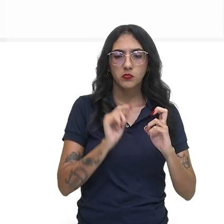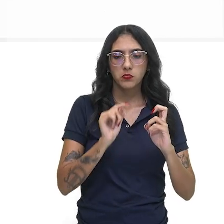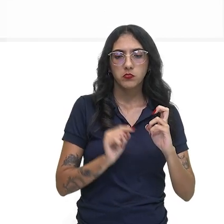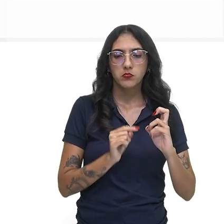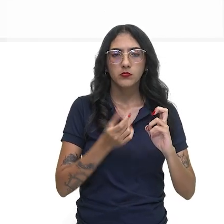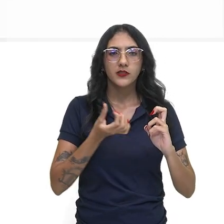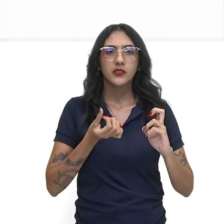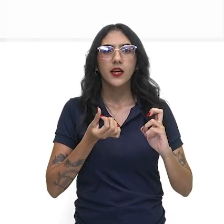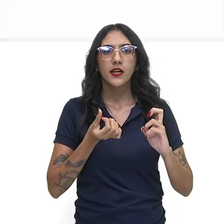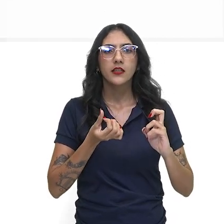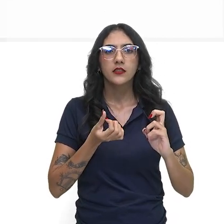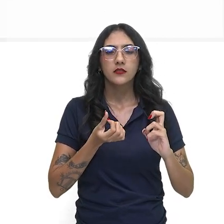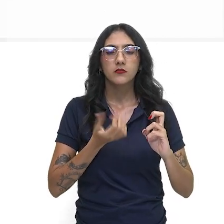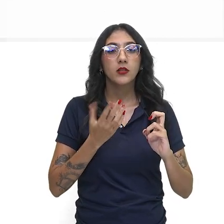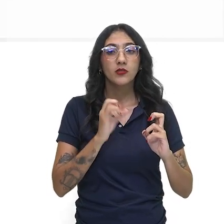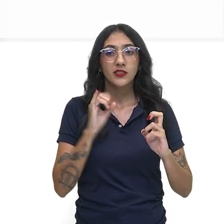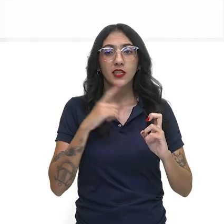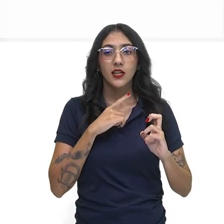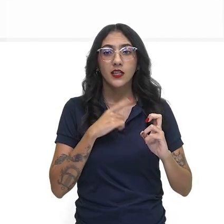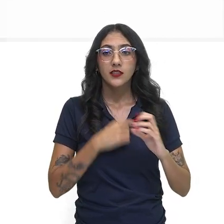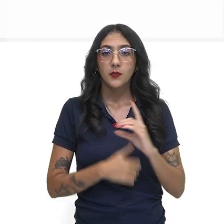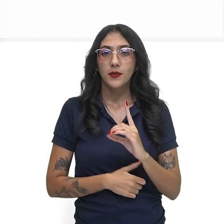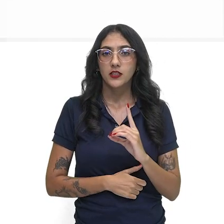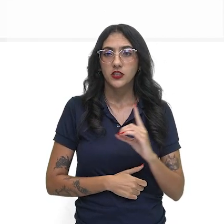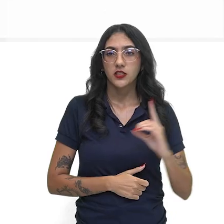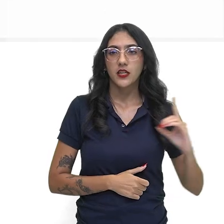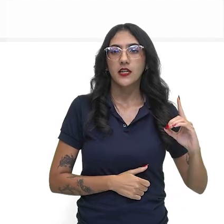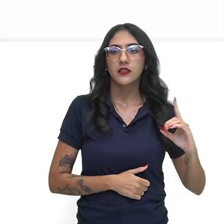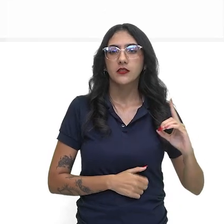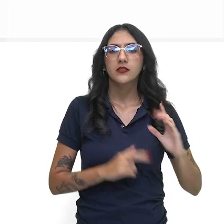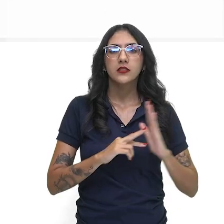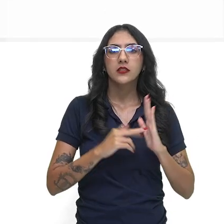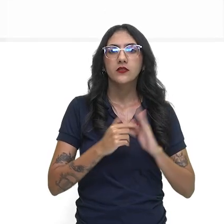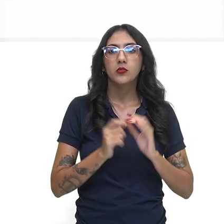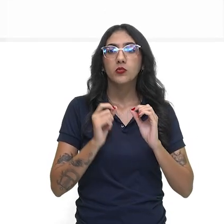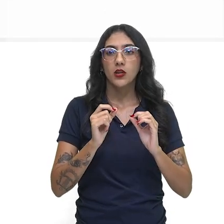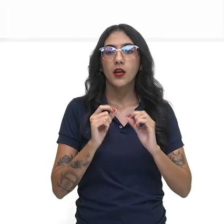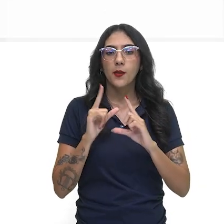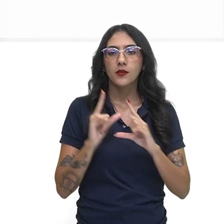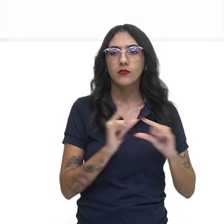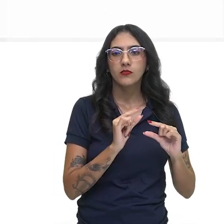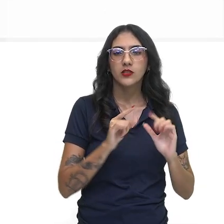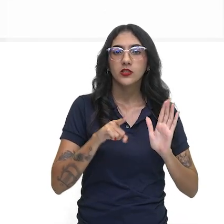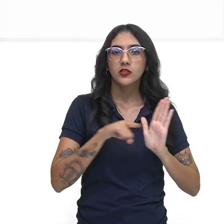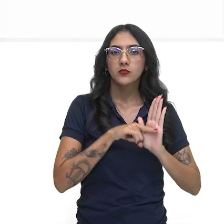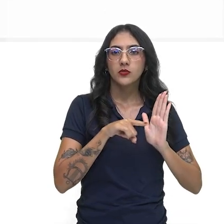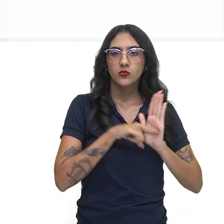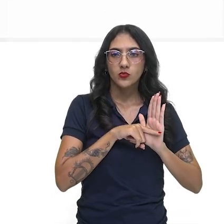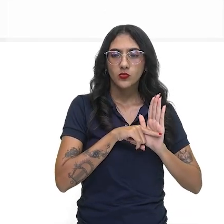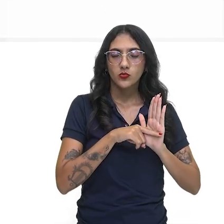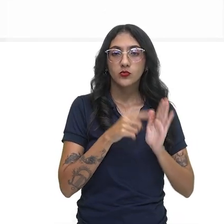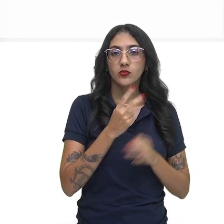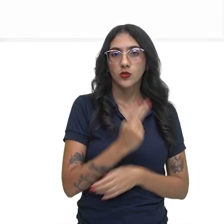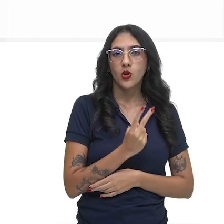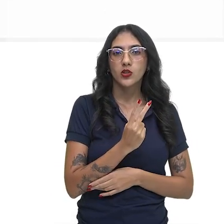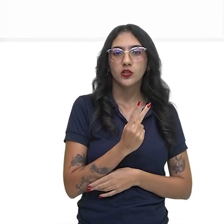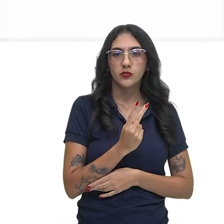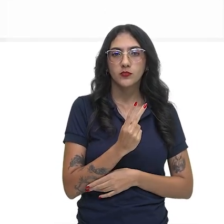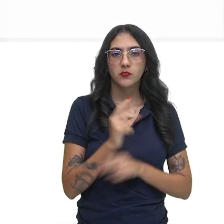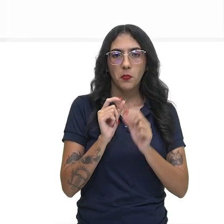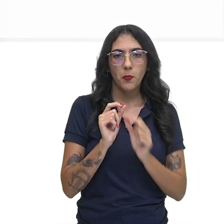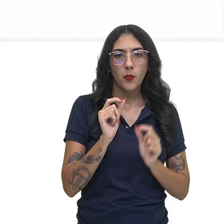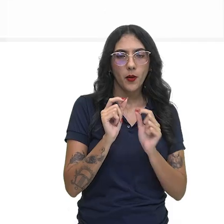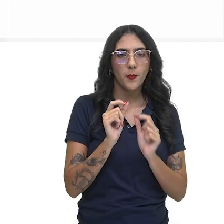2 casas. Se desloca para a direita. O expoente diminui. O expoente diminui 2 casas, porque andou 2